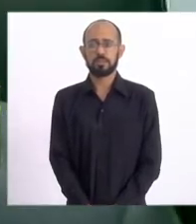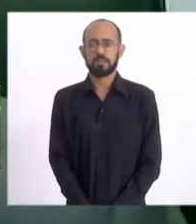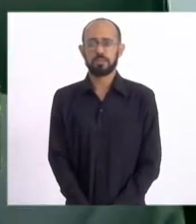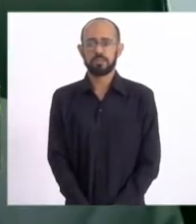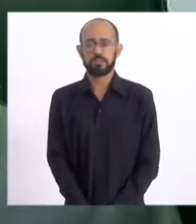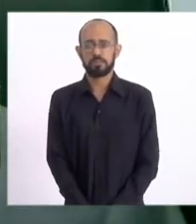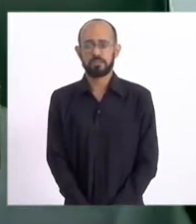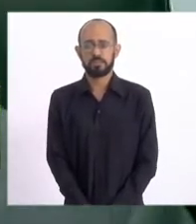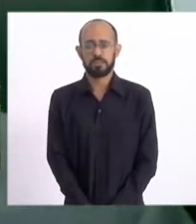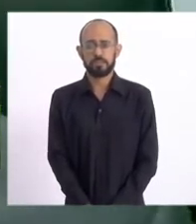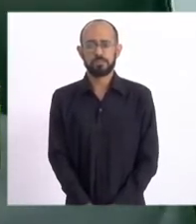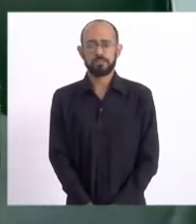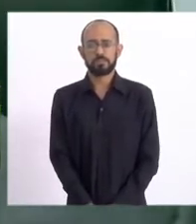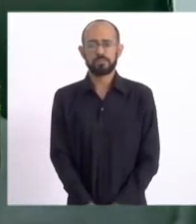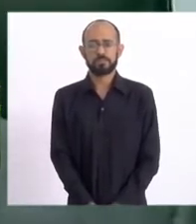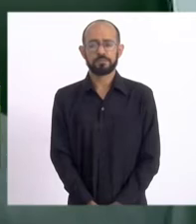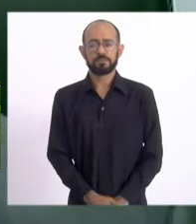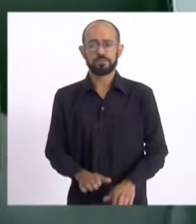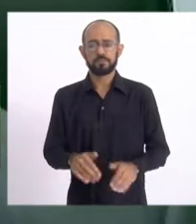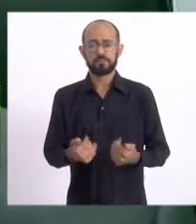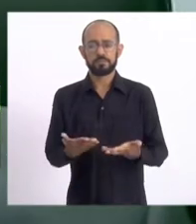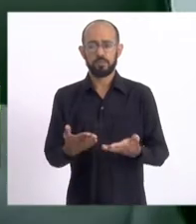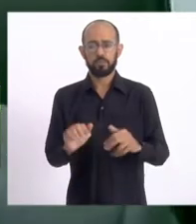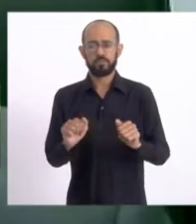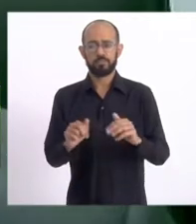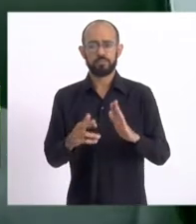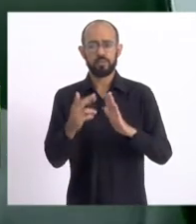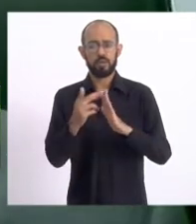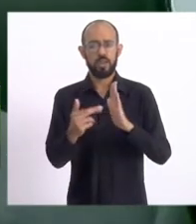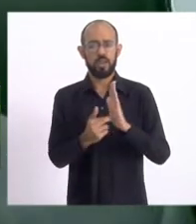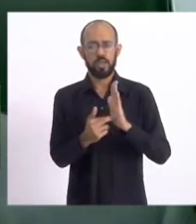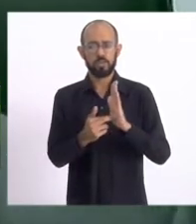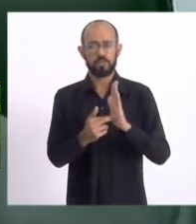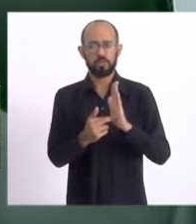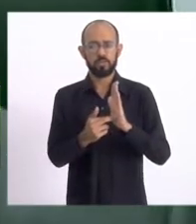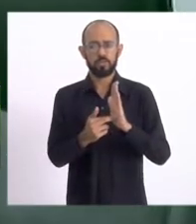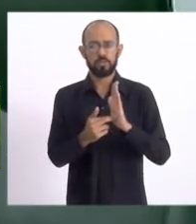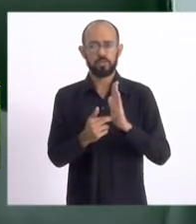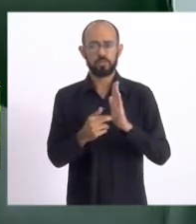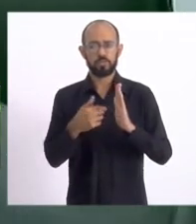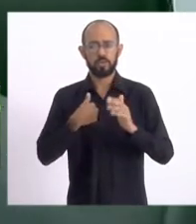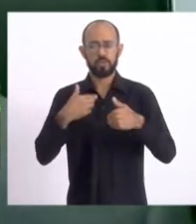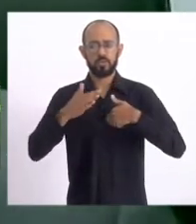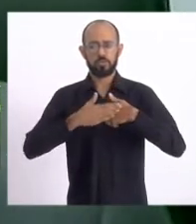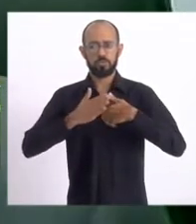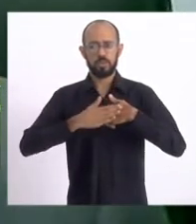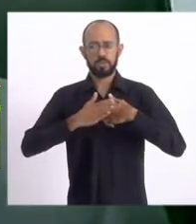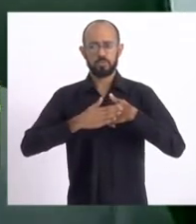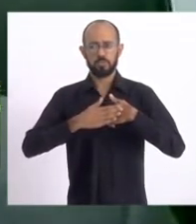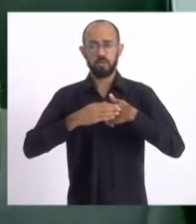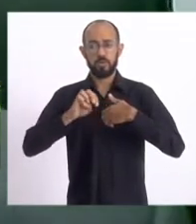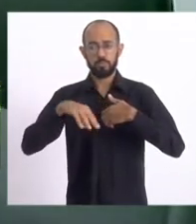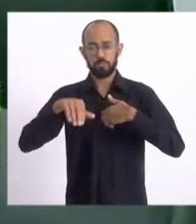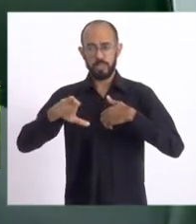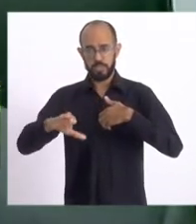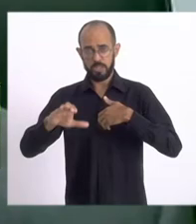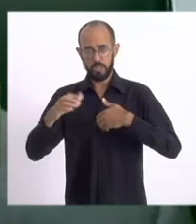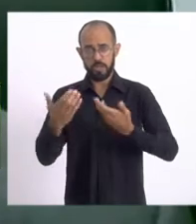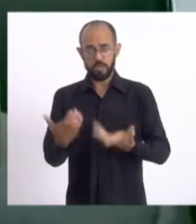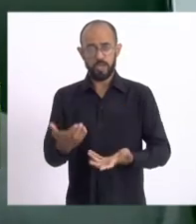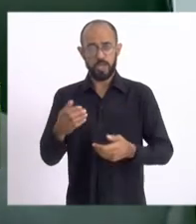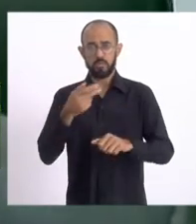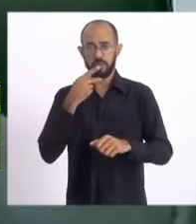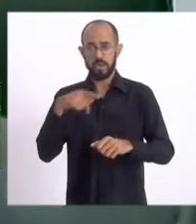Posso aqui? O relator sou eu mesmo. O Carlos Mink, eu quero propor favorável às